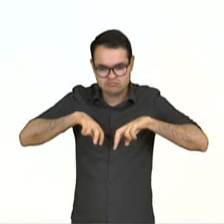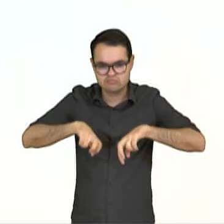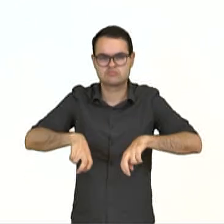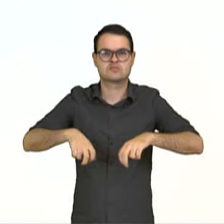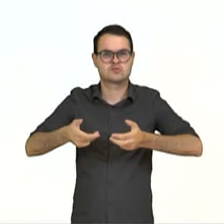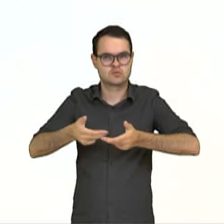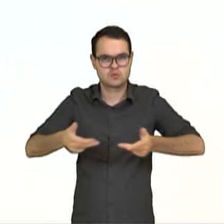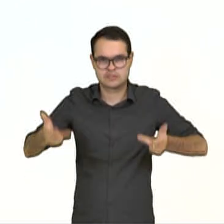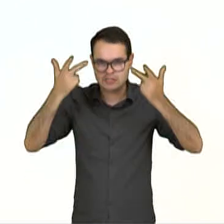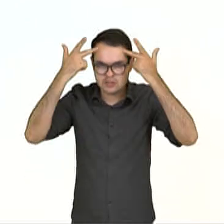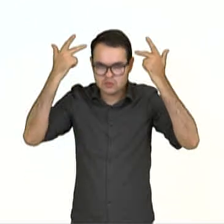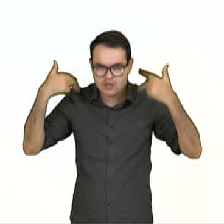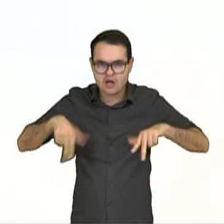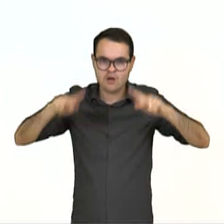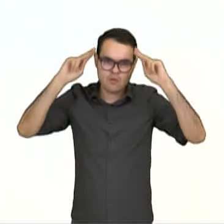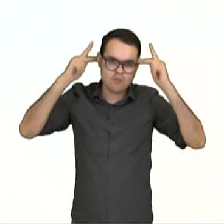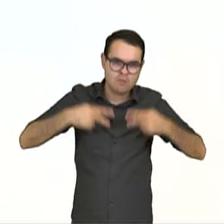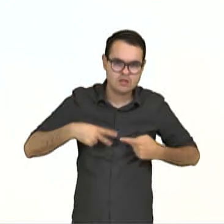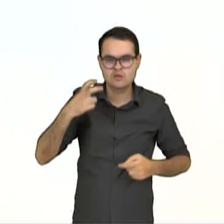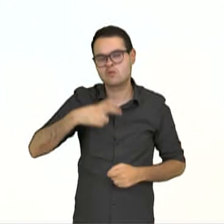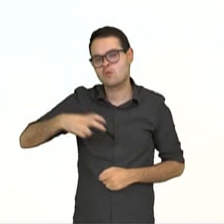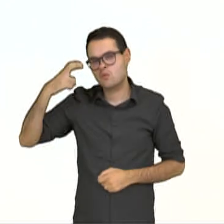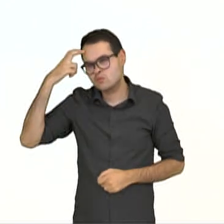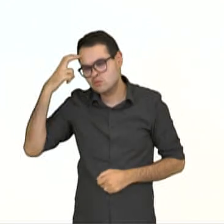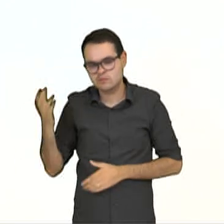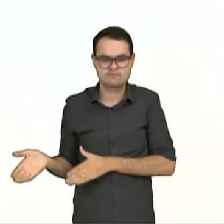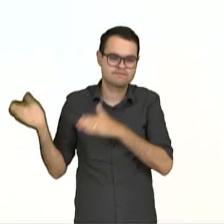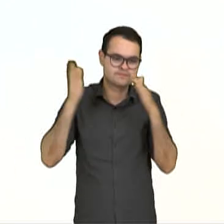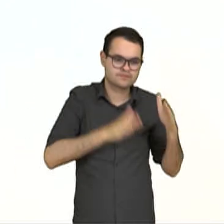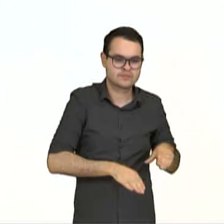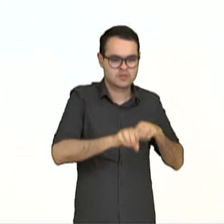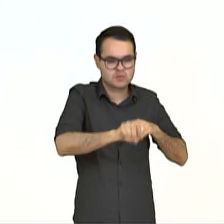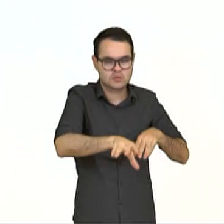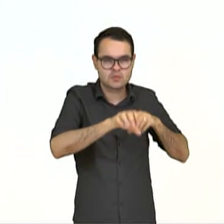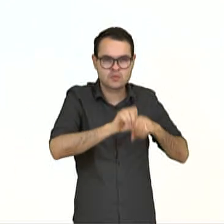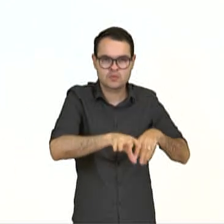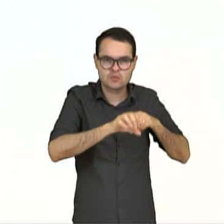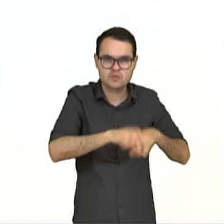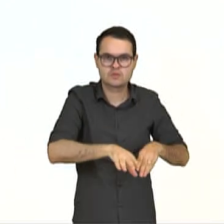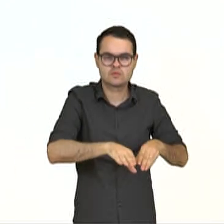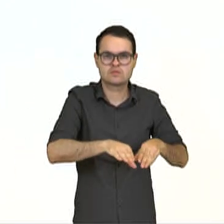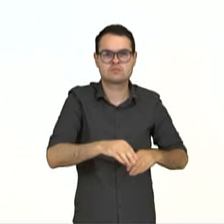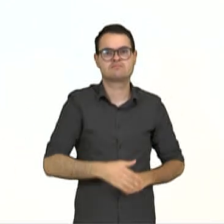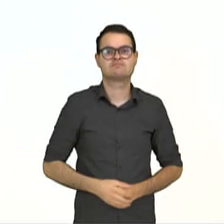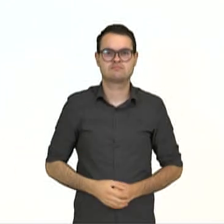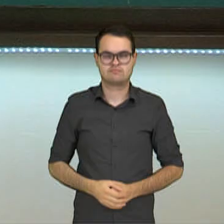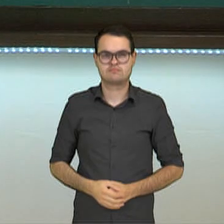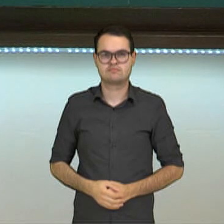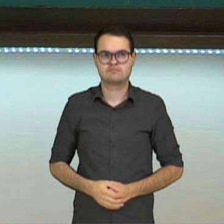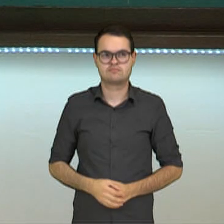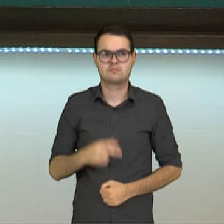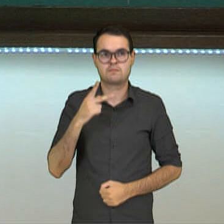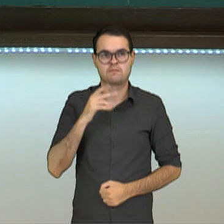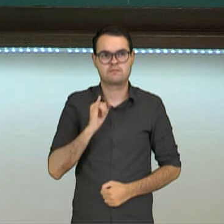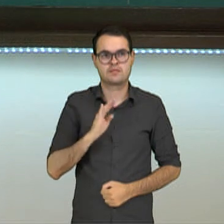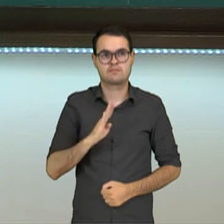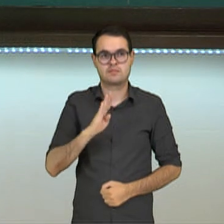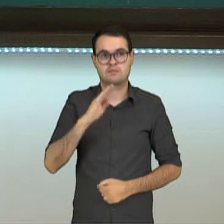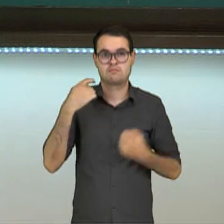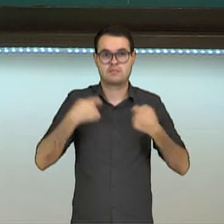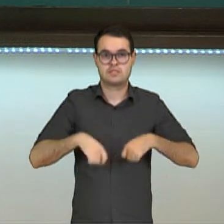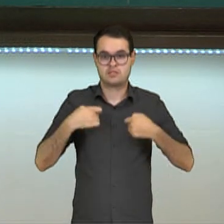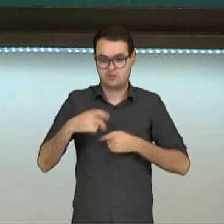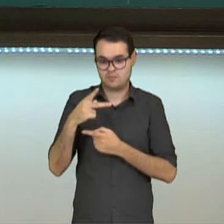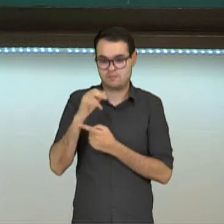humanos, cultura e nível educacional, PIB. Certo? Então, tem que estar com o